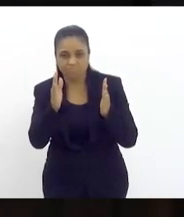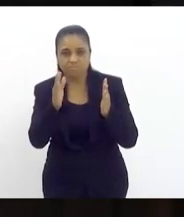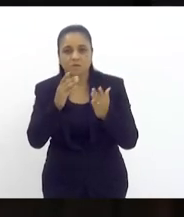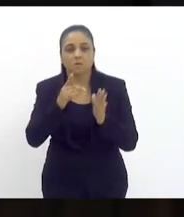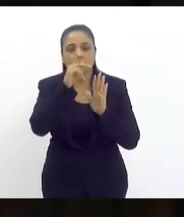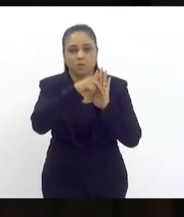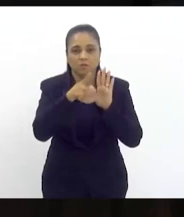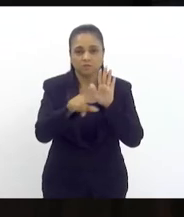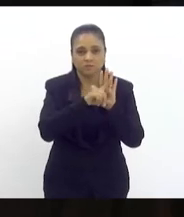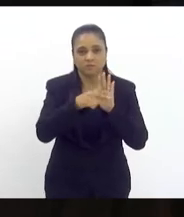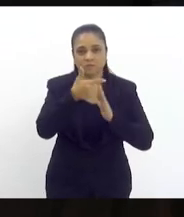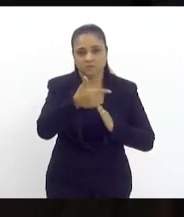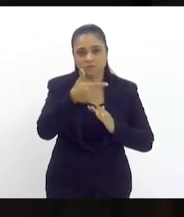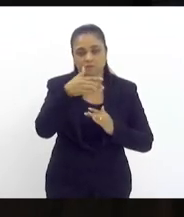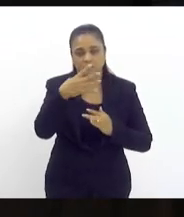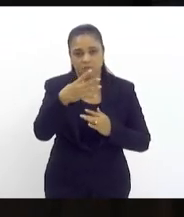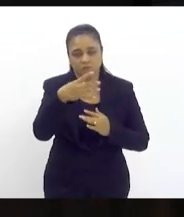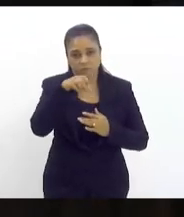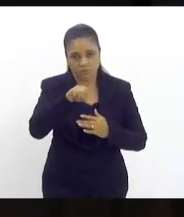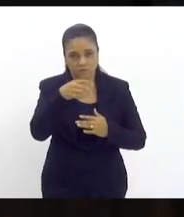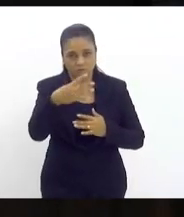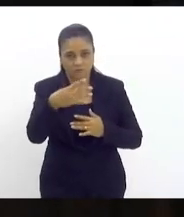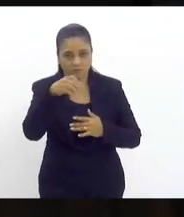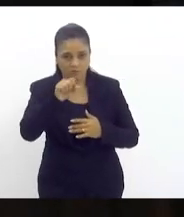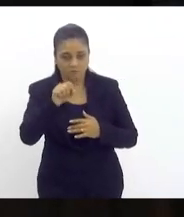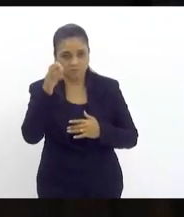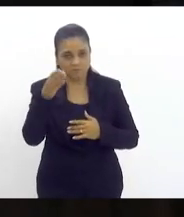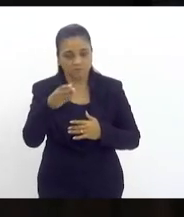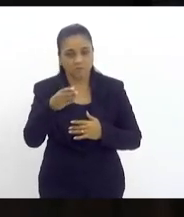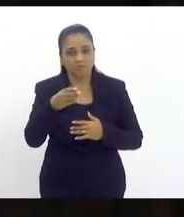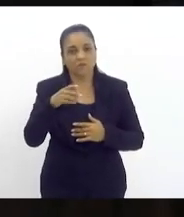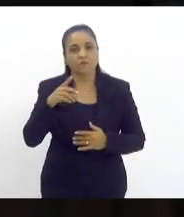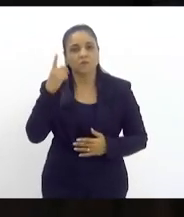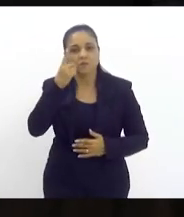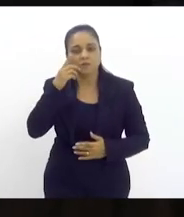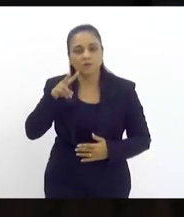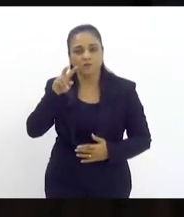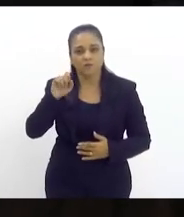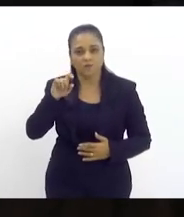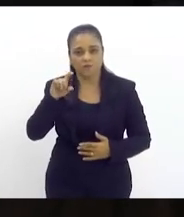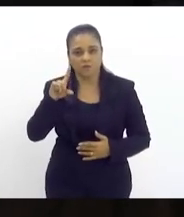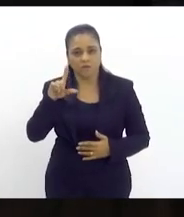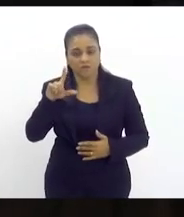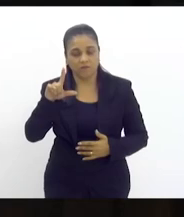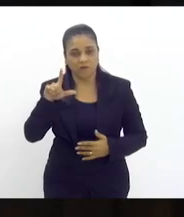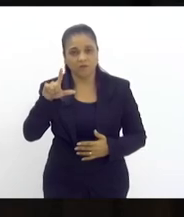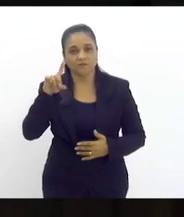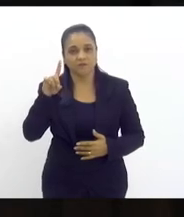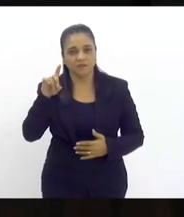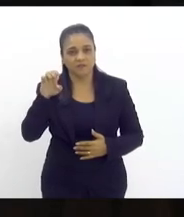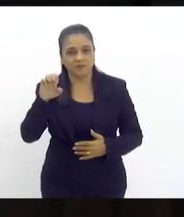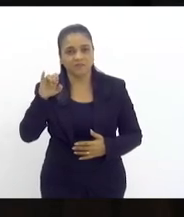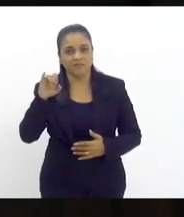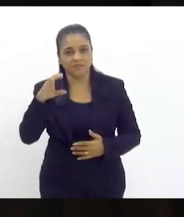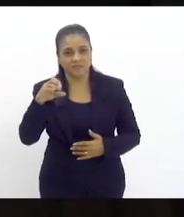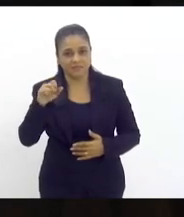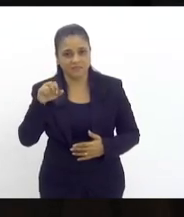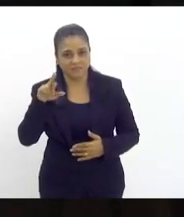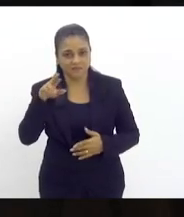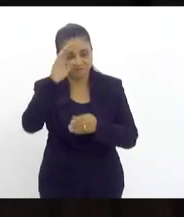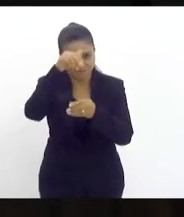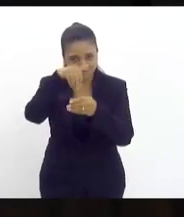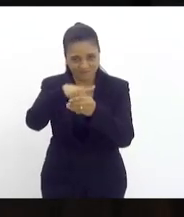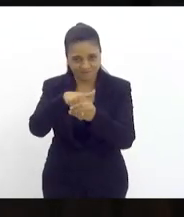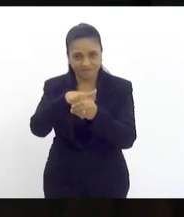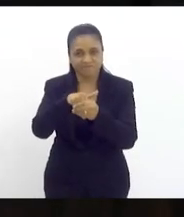projeto de lei 2948, deputado Valdeci da Saúde. Os senhores que, em votação, os senhores que